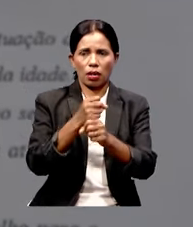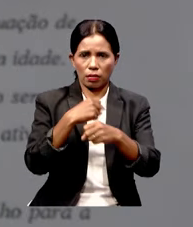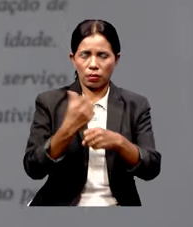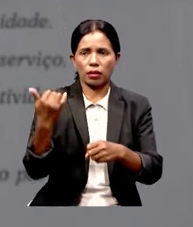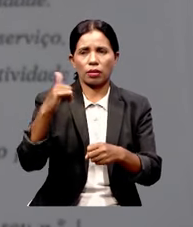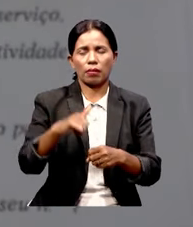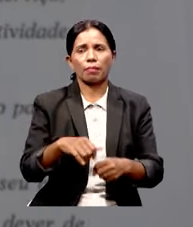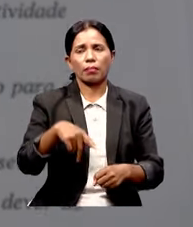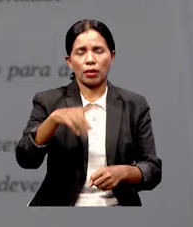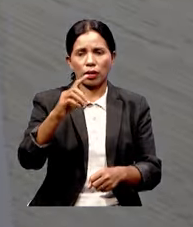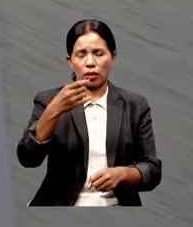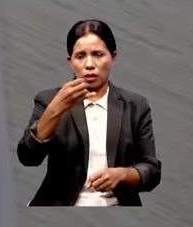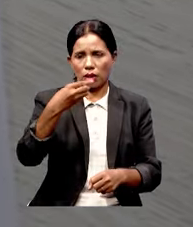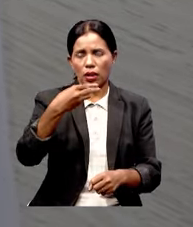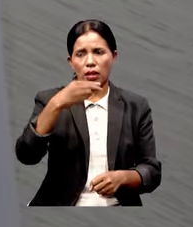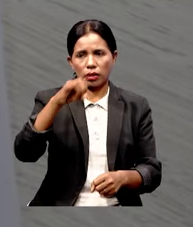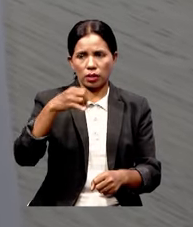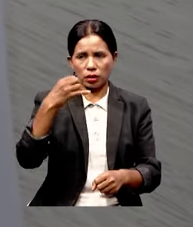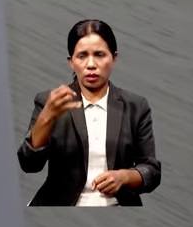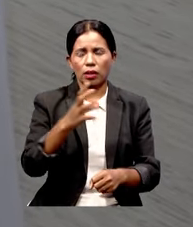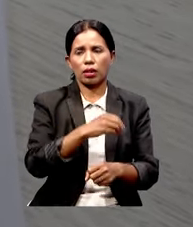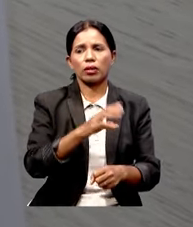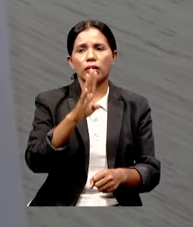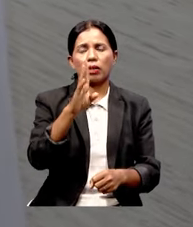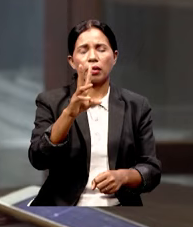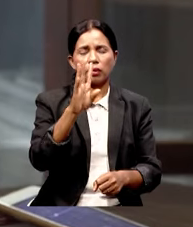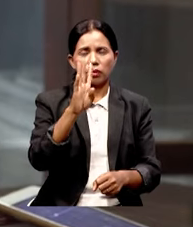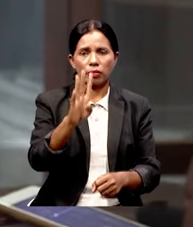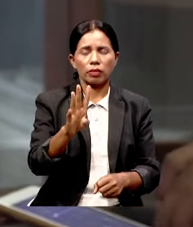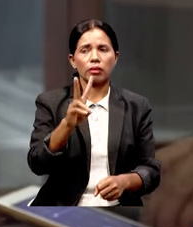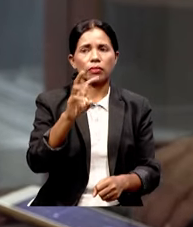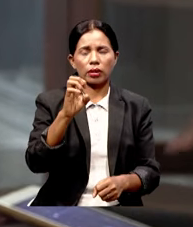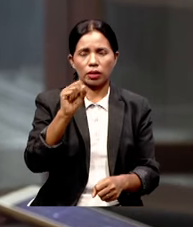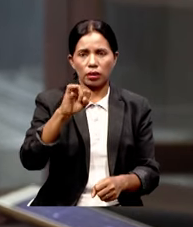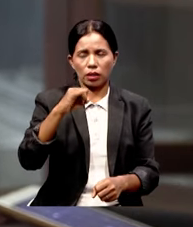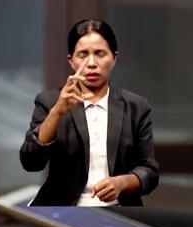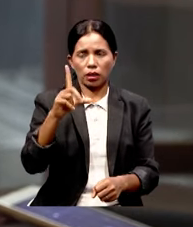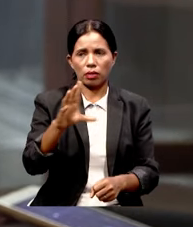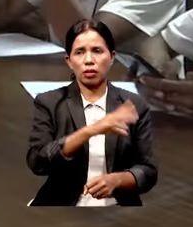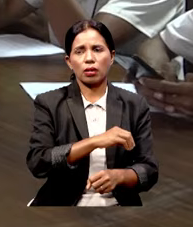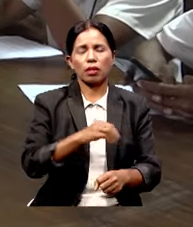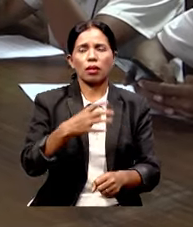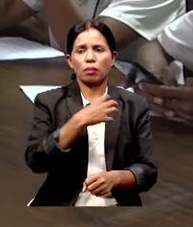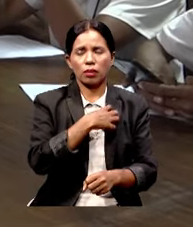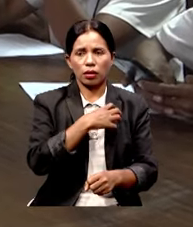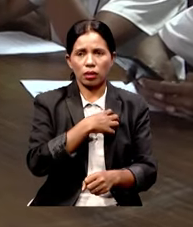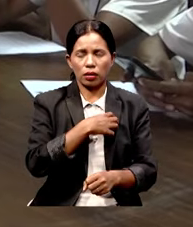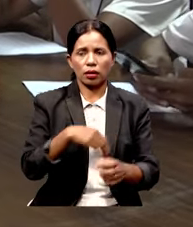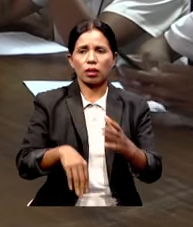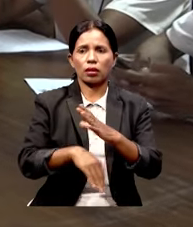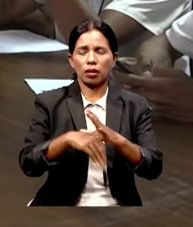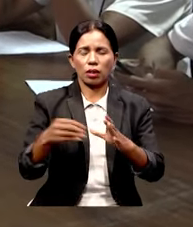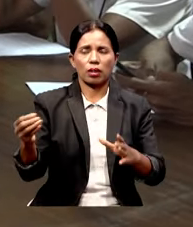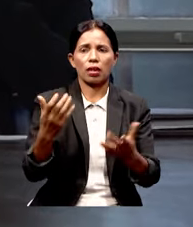né, provedor de direitos humanos na justiça, Virgílio da Silva Guterres Lamuca Nateten, pedido polícia reformar o Siranian,